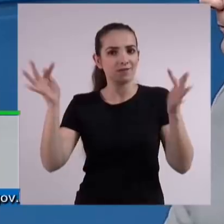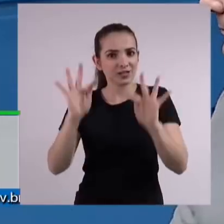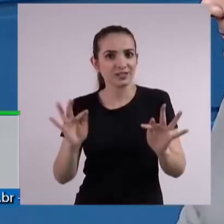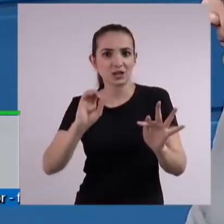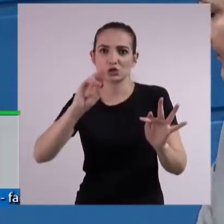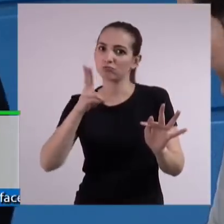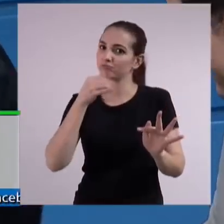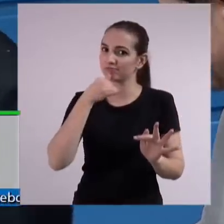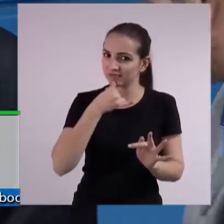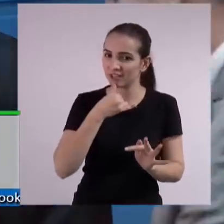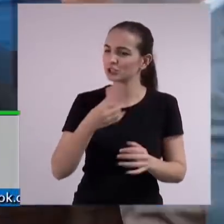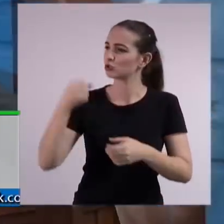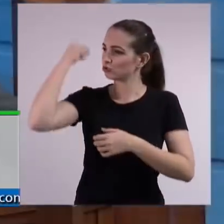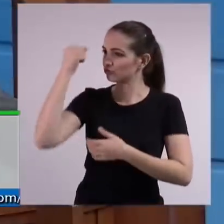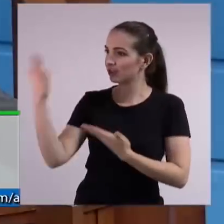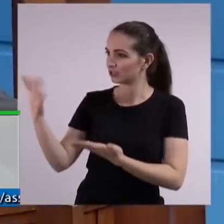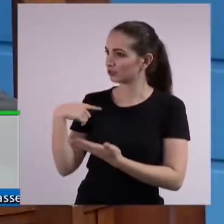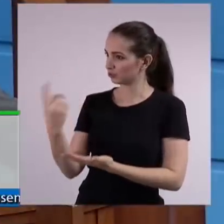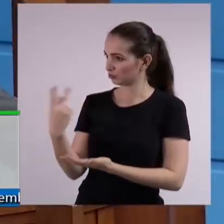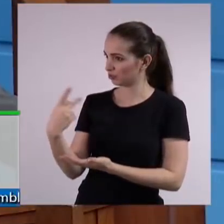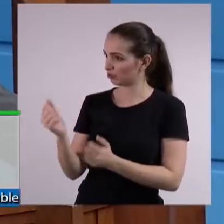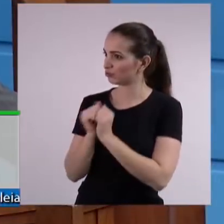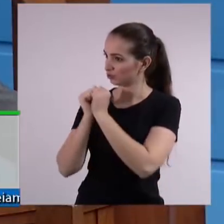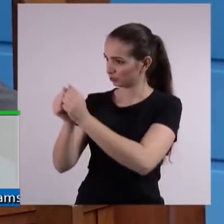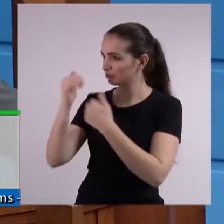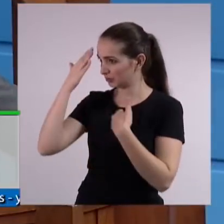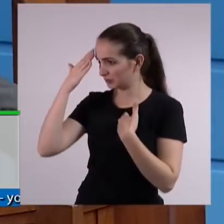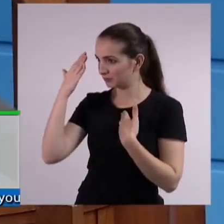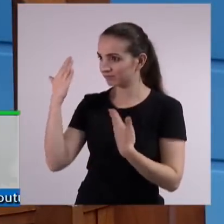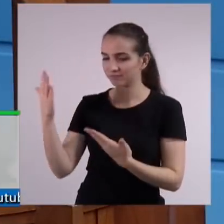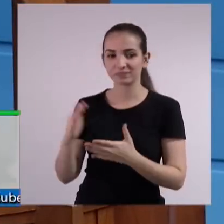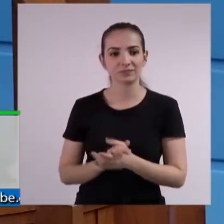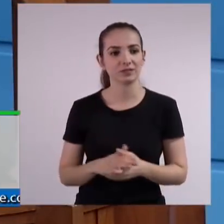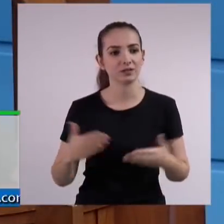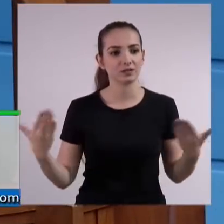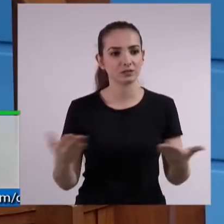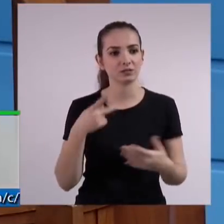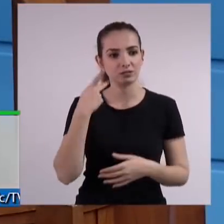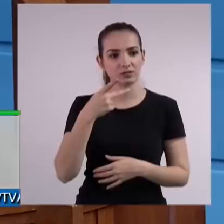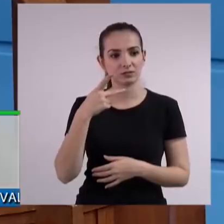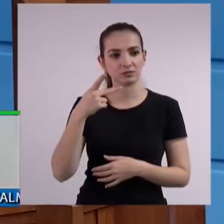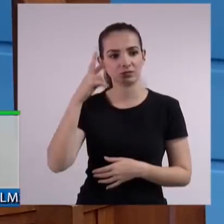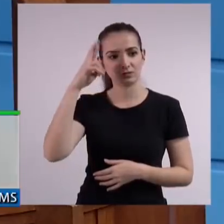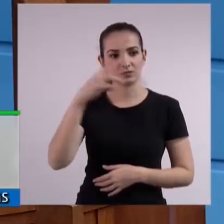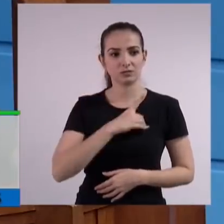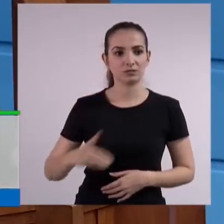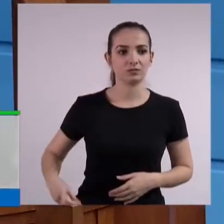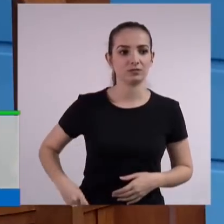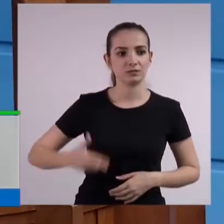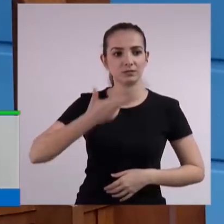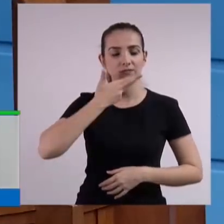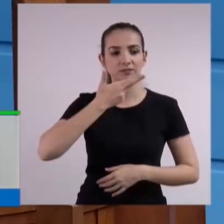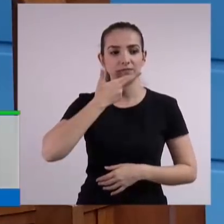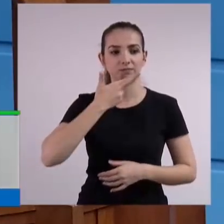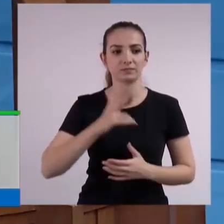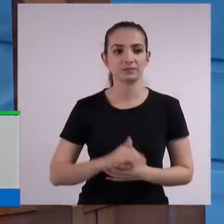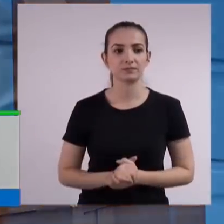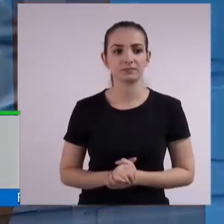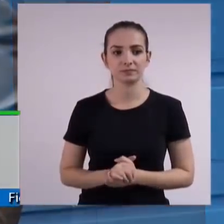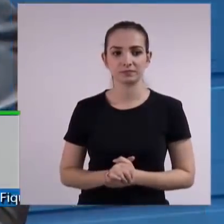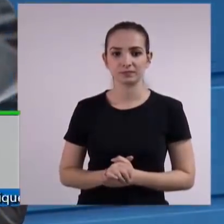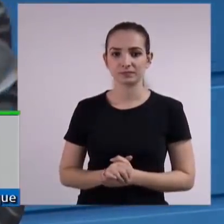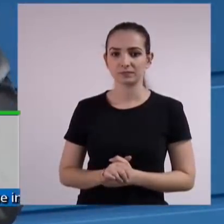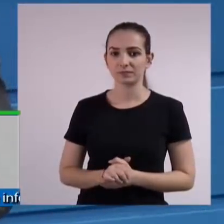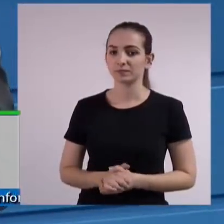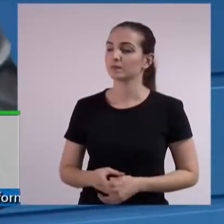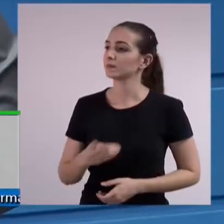estamos juntos. Obrigado, deputado Paulo Silva. Concedo o à parte ao deputado Renato Câmara. Deputado